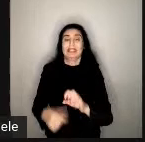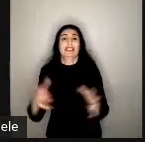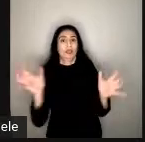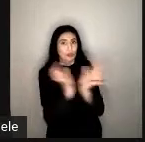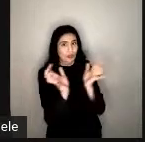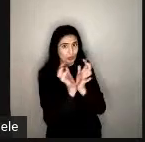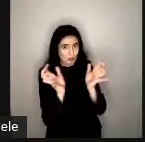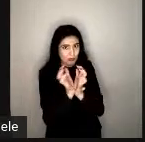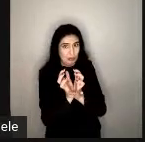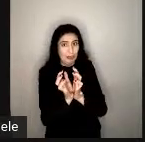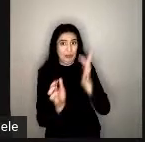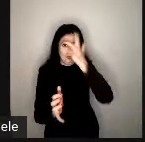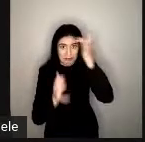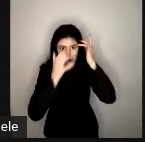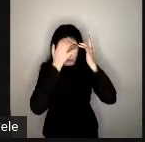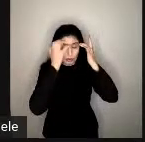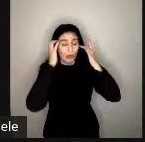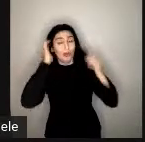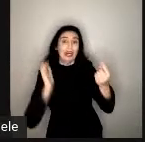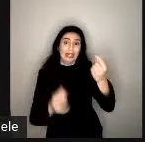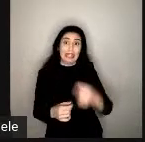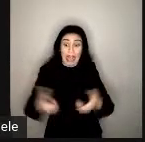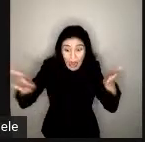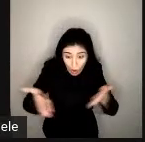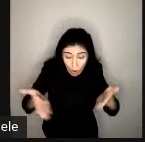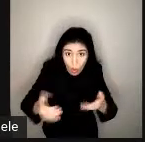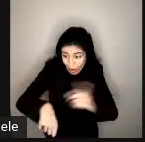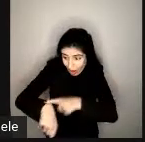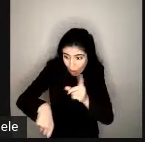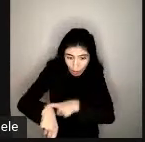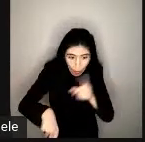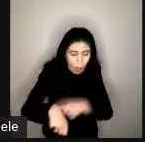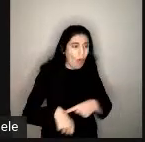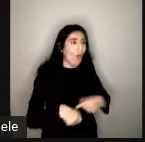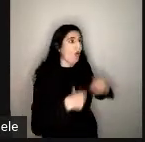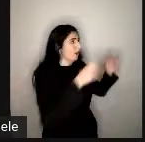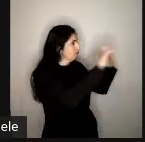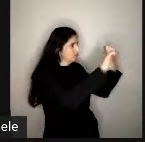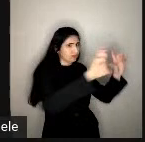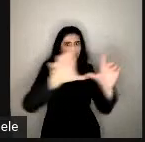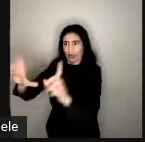estão nesse momento na exposição. Agradecer a todo mundo que nos